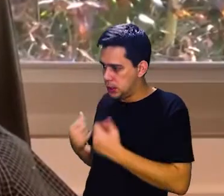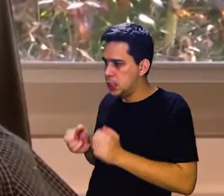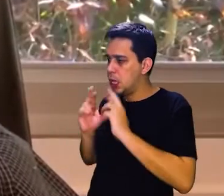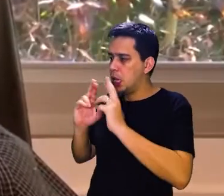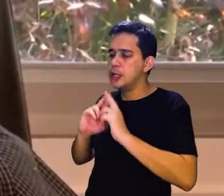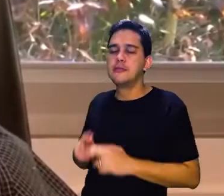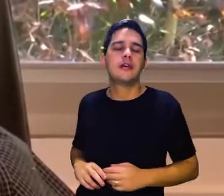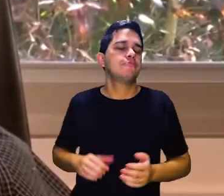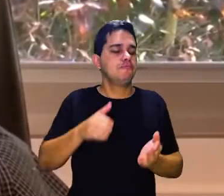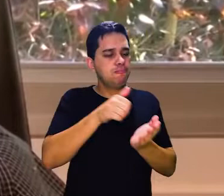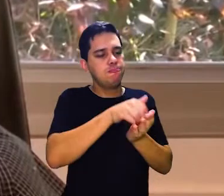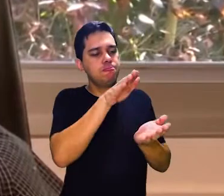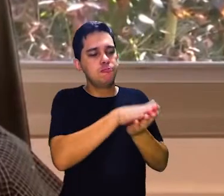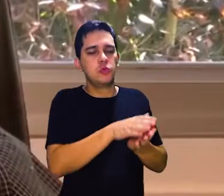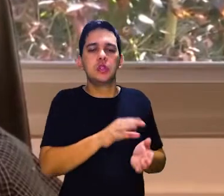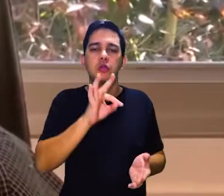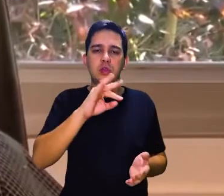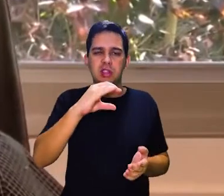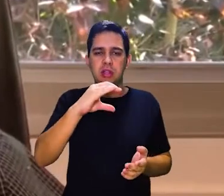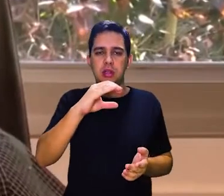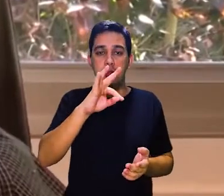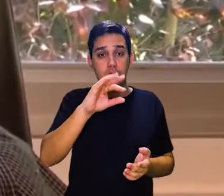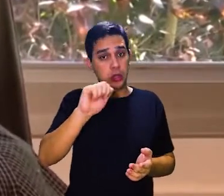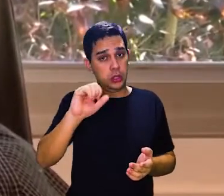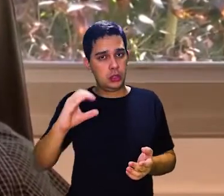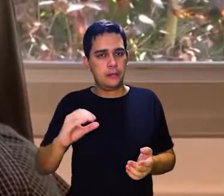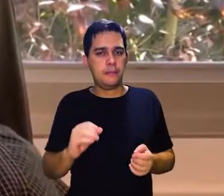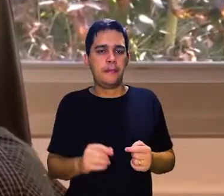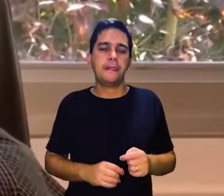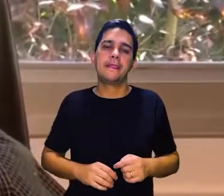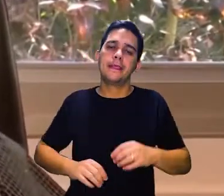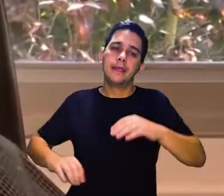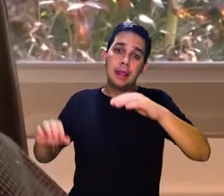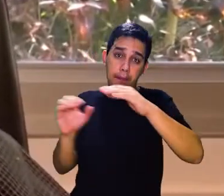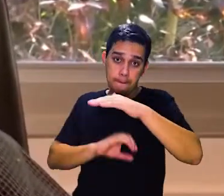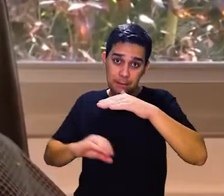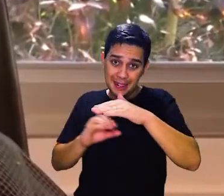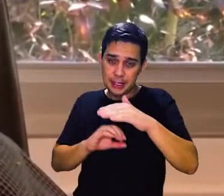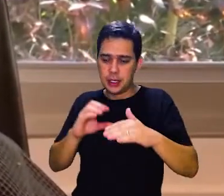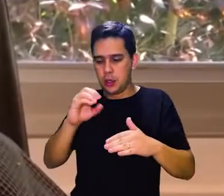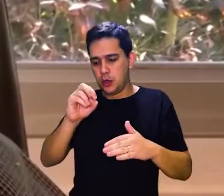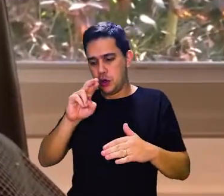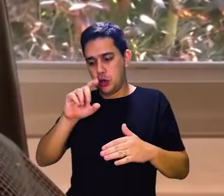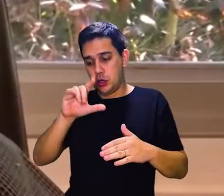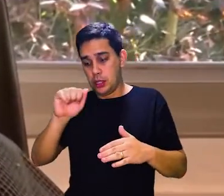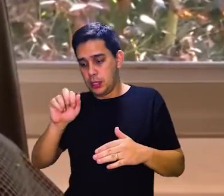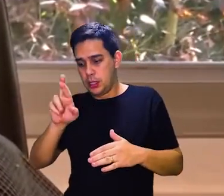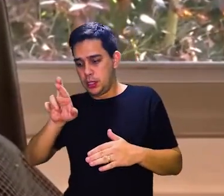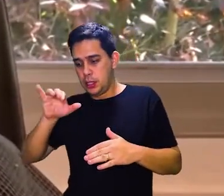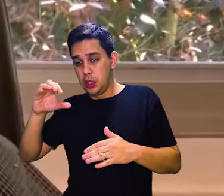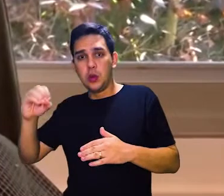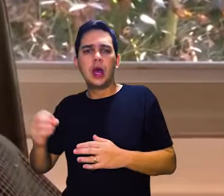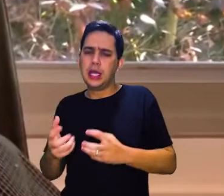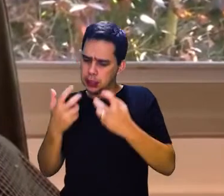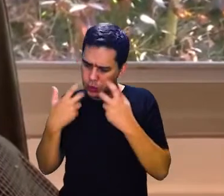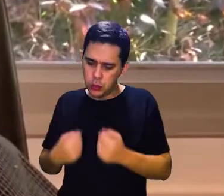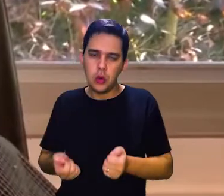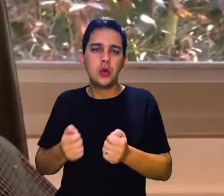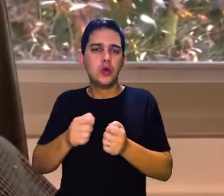Rio se prestou a assinar o TAC imediatamente, mas